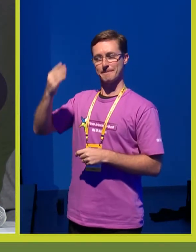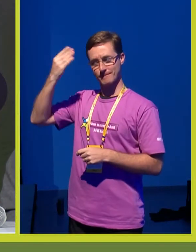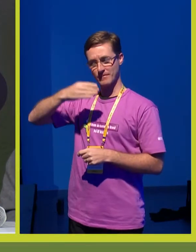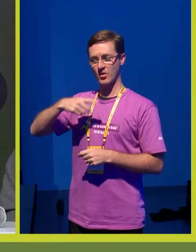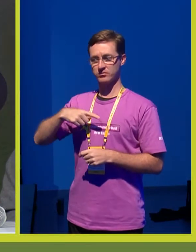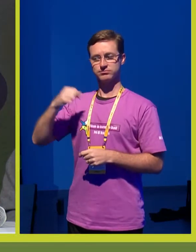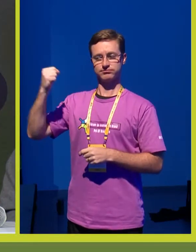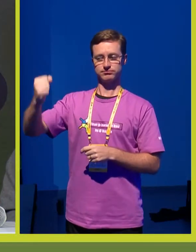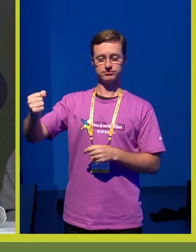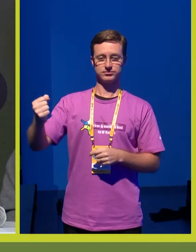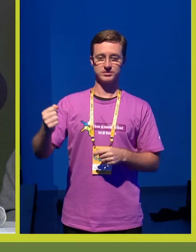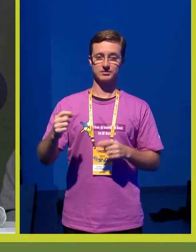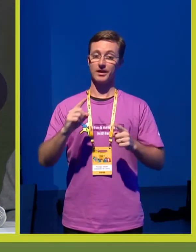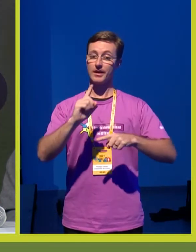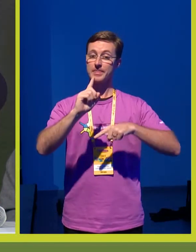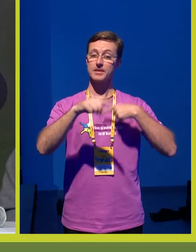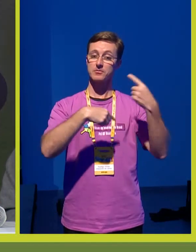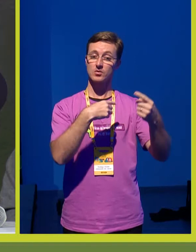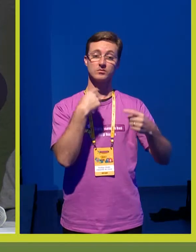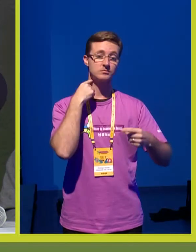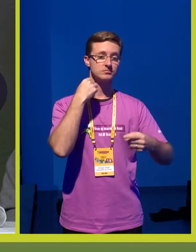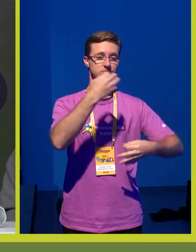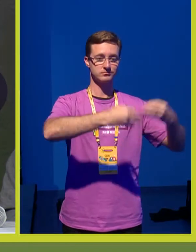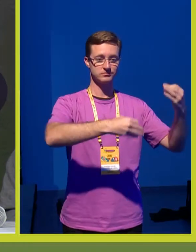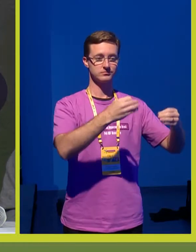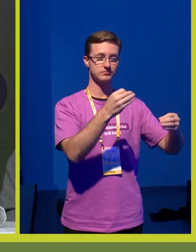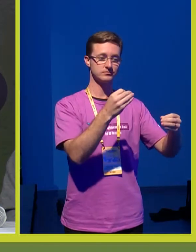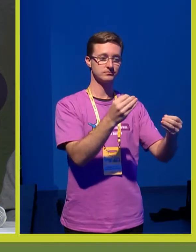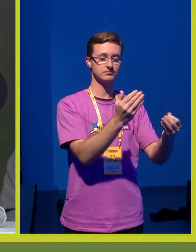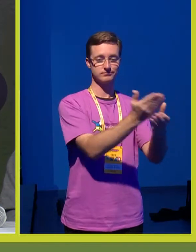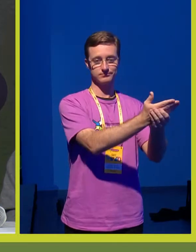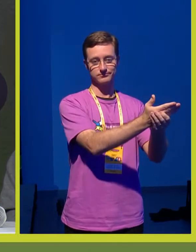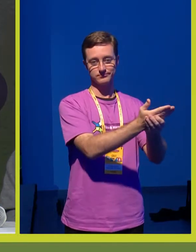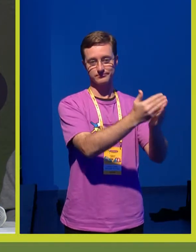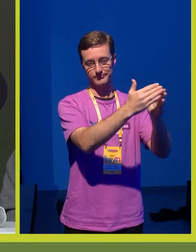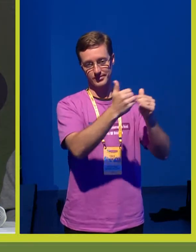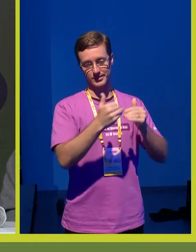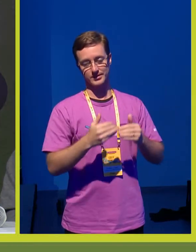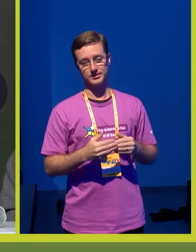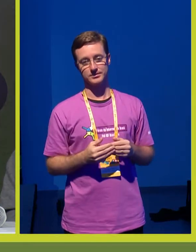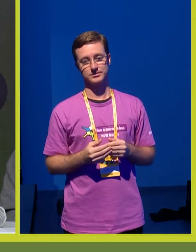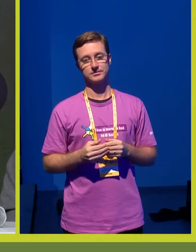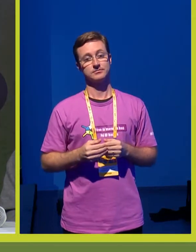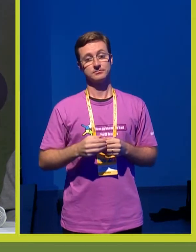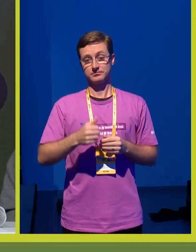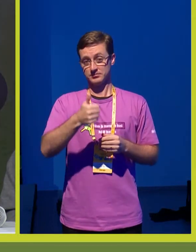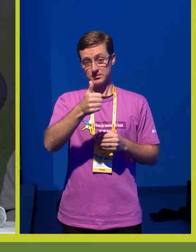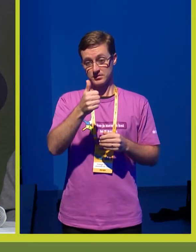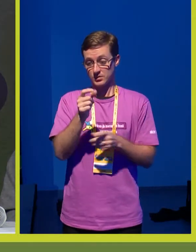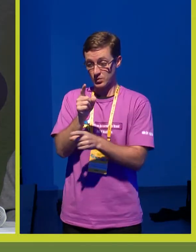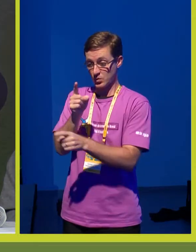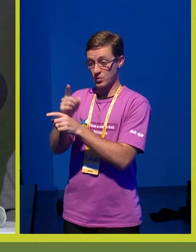em seguida pedir autorização para o juízo só vai ser necessário descobrir primeiro a senha